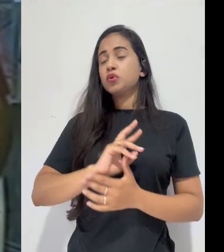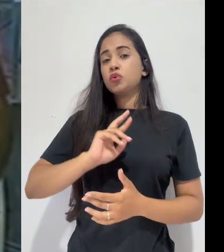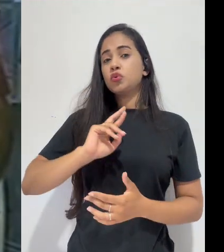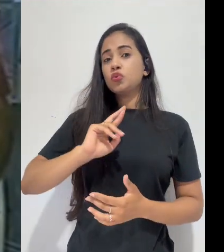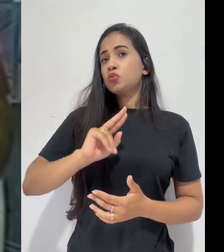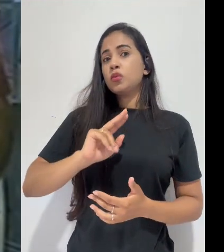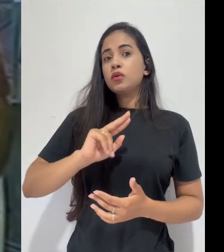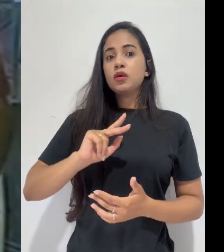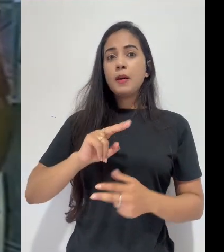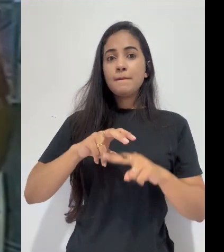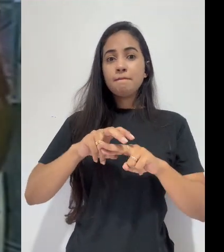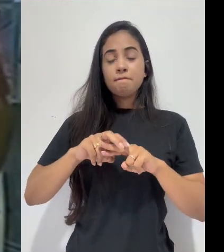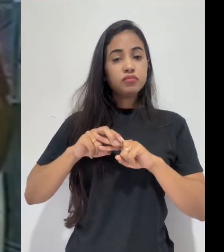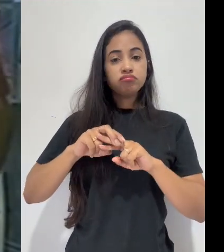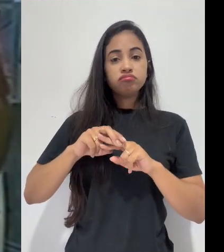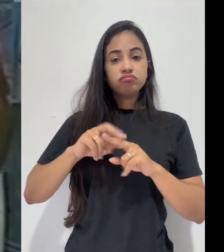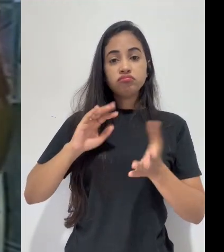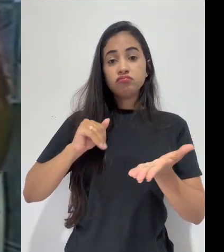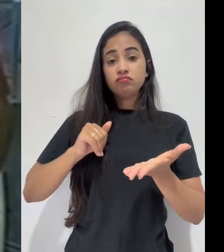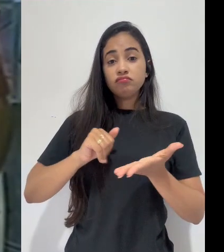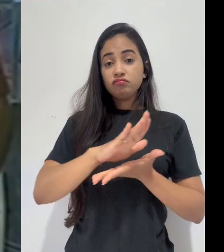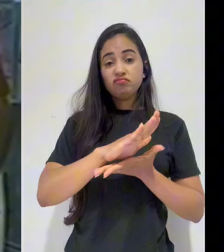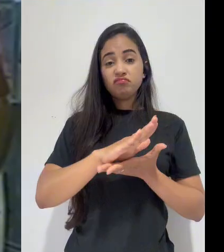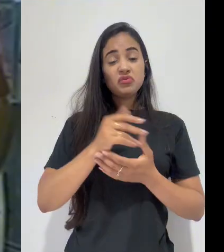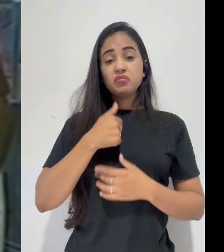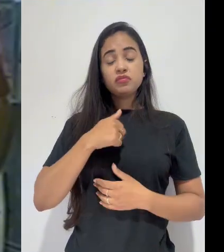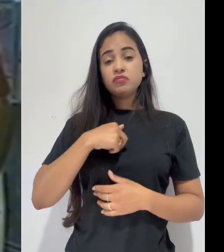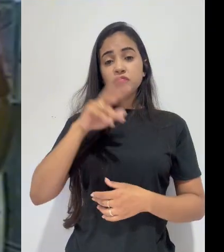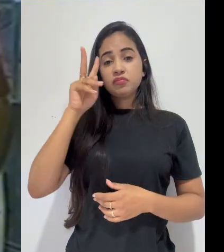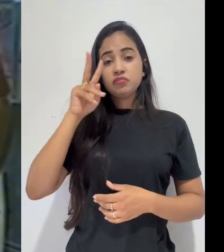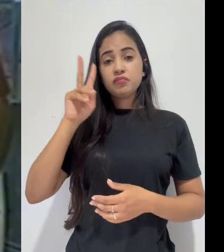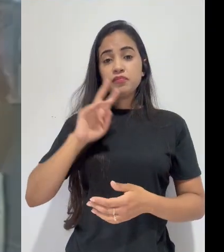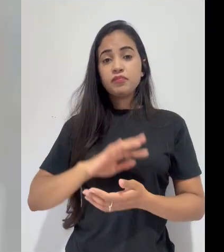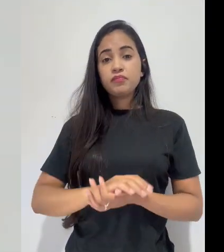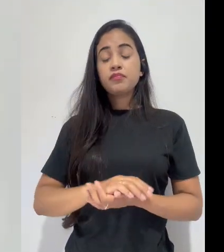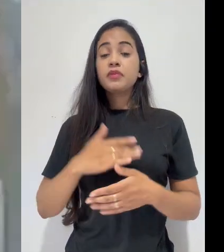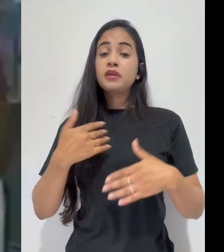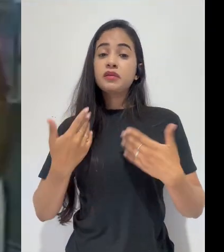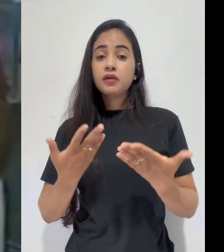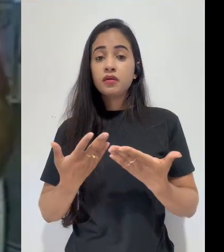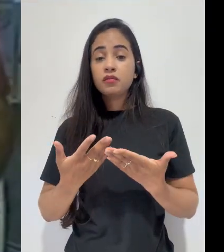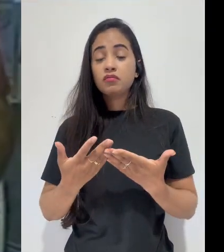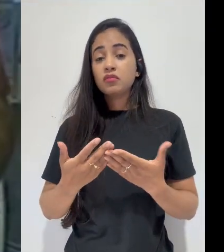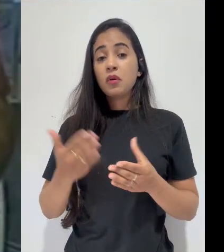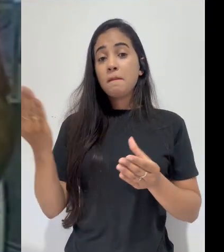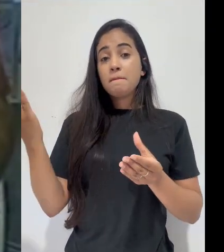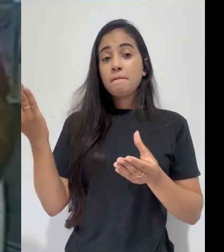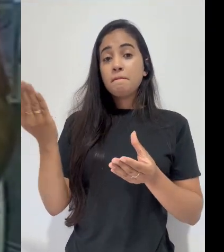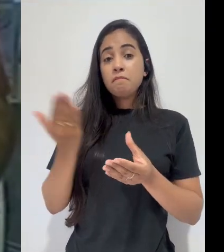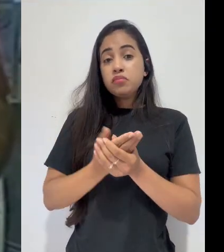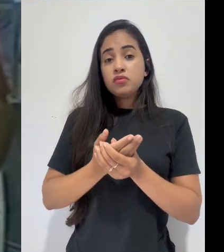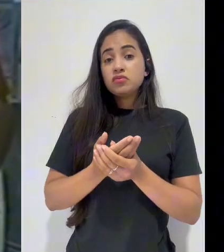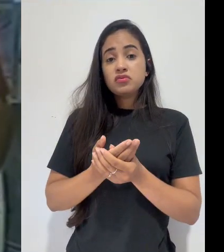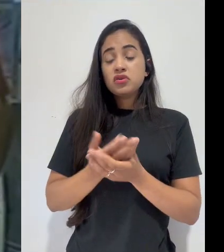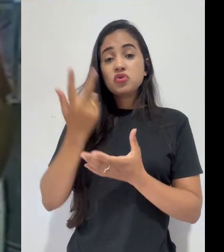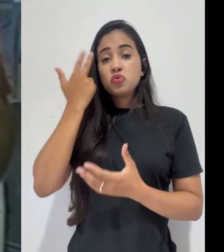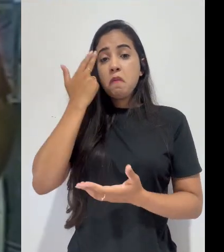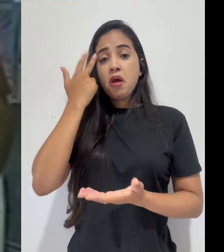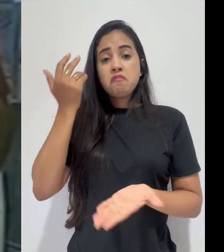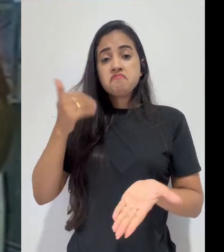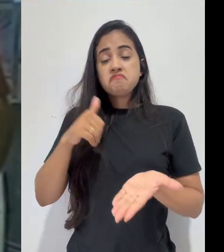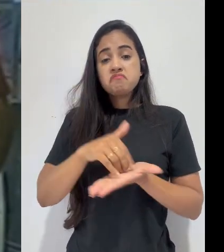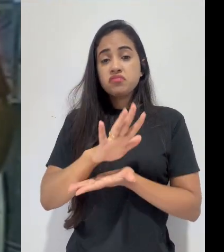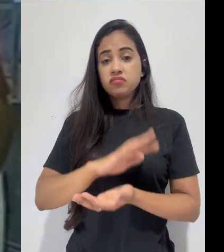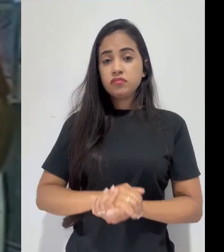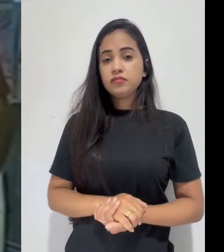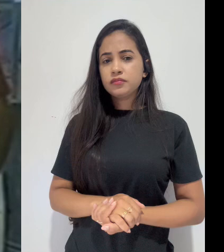não foi motivo da dispensa dele. Em época nenhuma, né? Foi um processo da empresa para demissão de pessoas, só